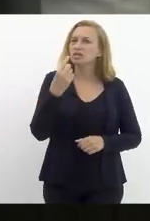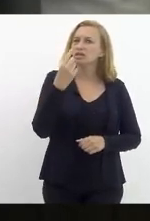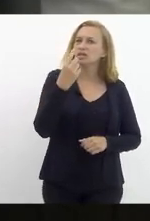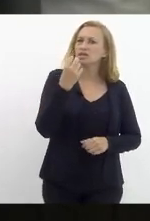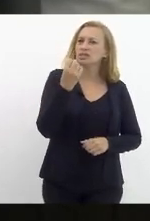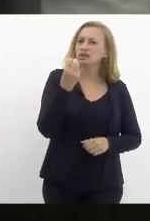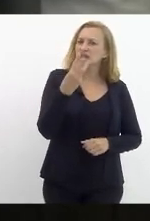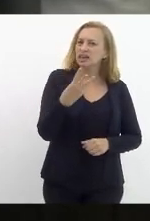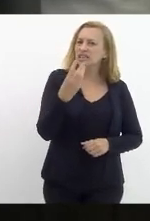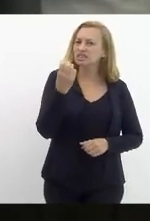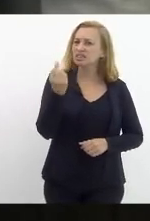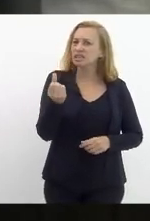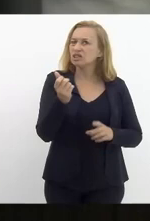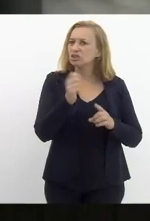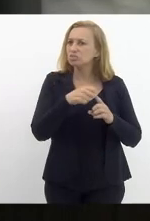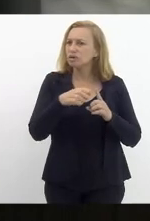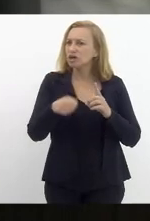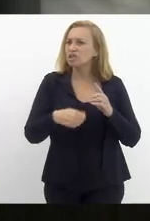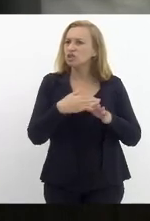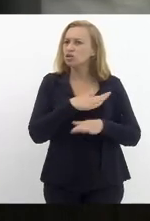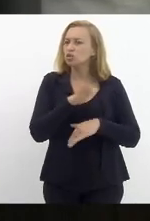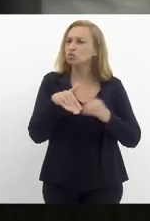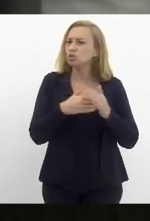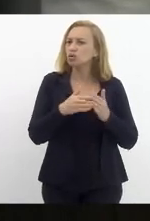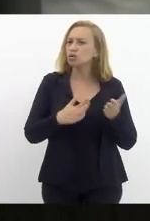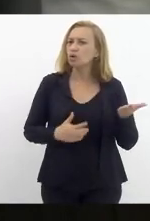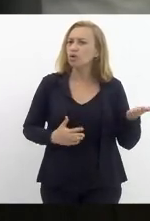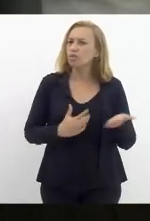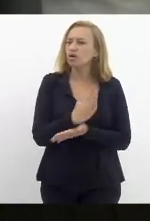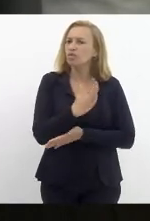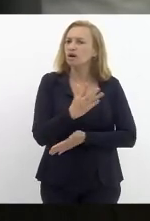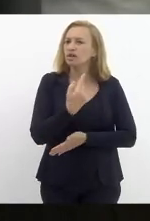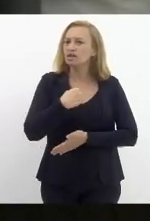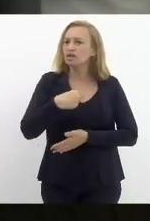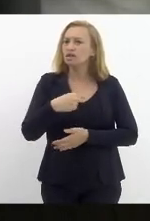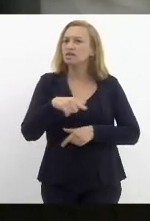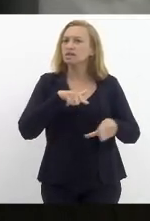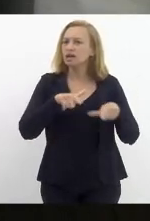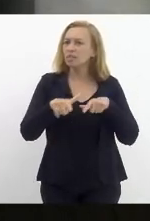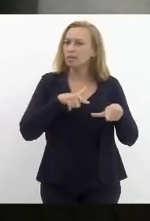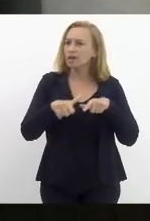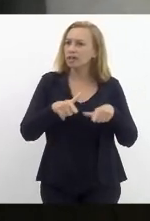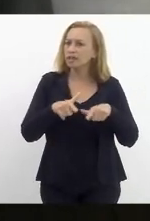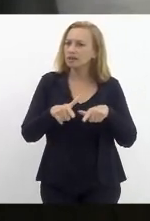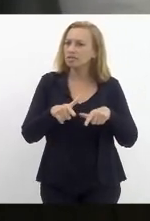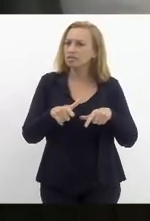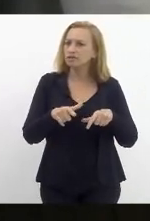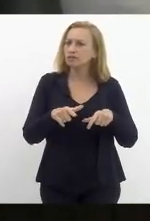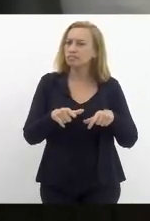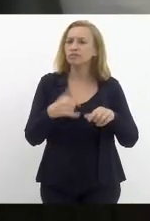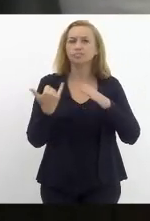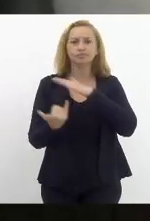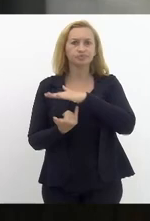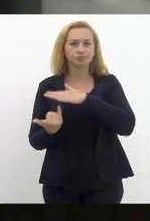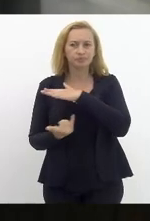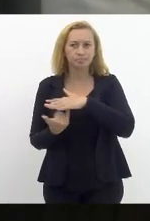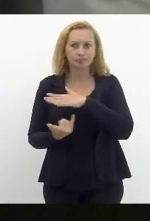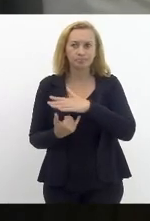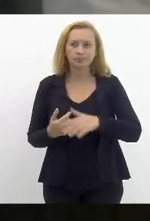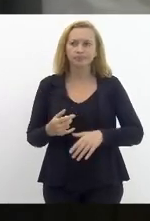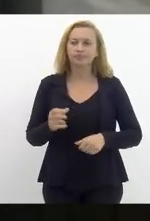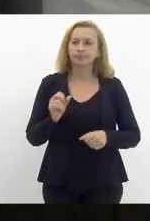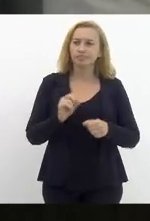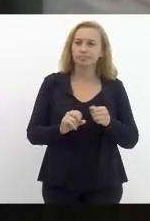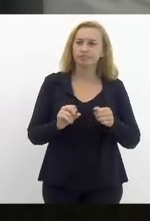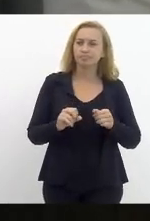3, 6 meses todos os aprovados estiverem trabalhando nessa instituição que tanto faz